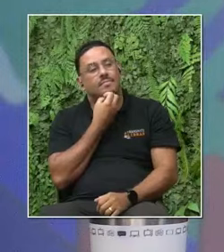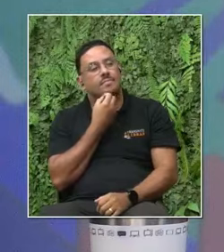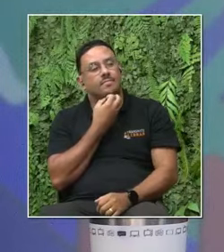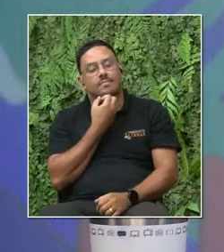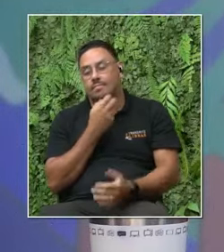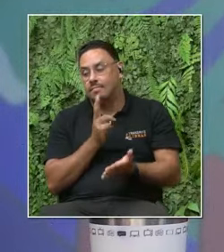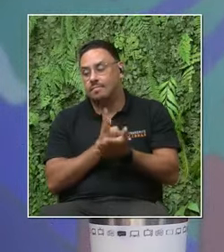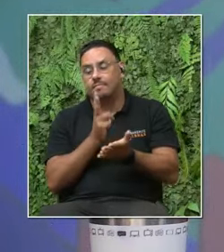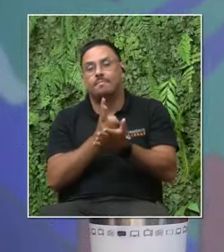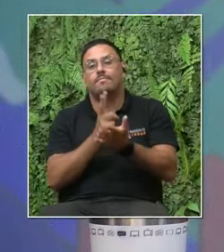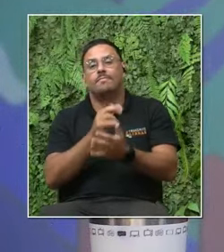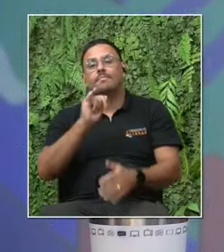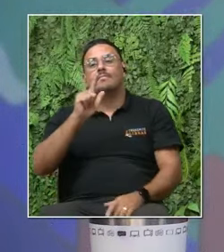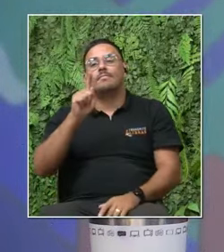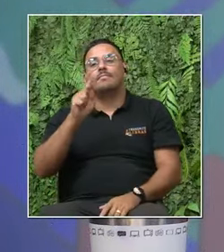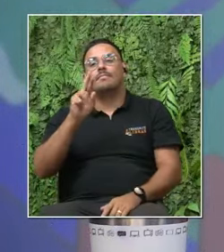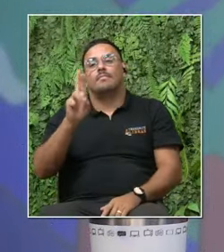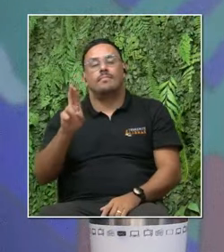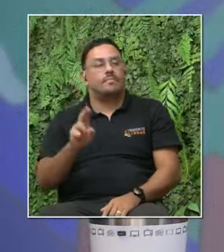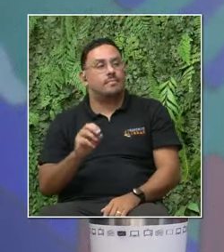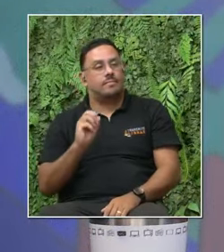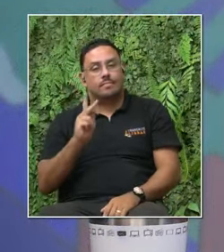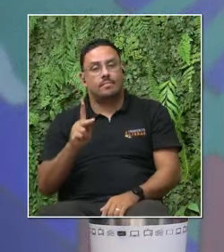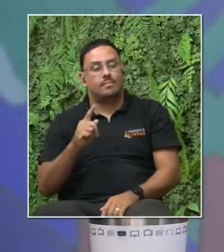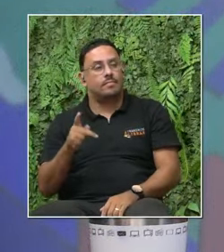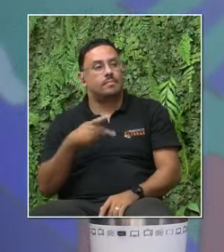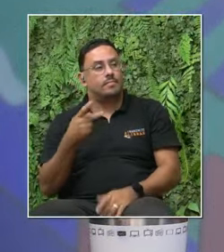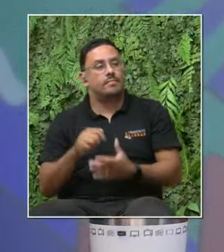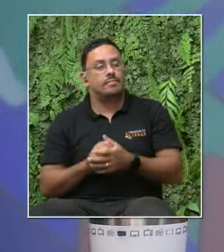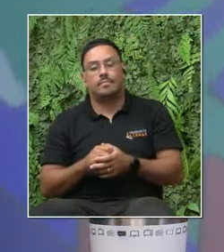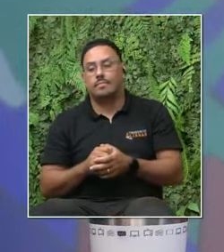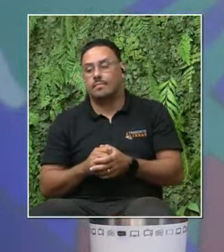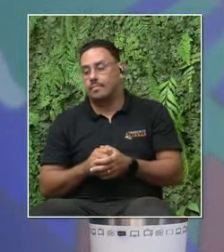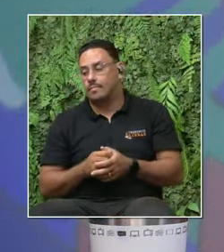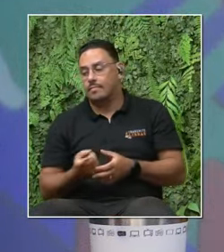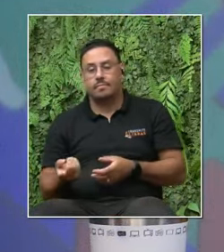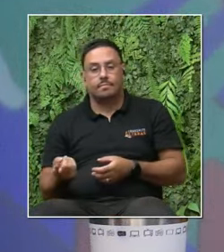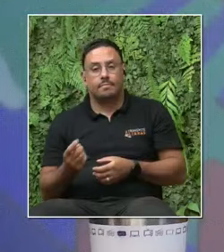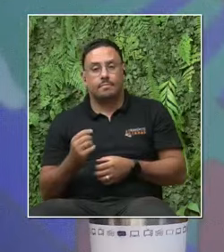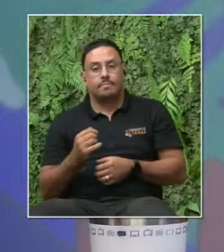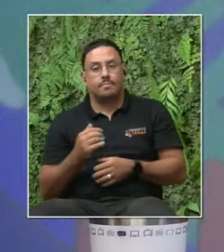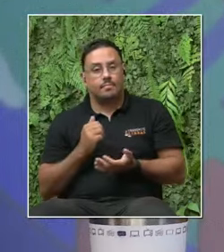daí então quando tiver Ok rodando macio a gente